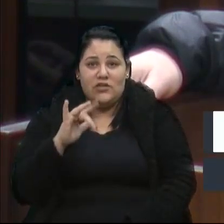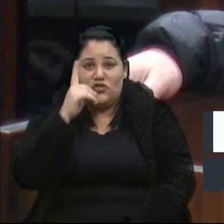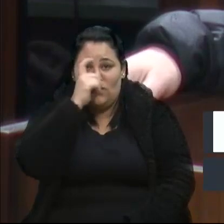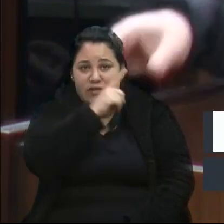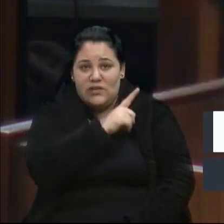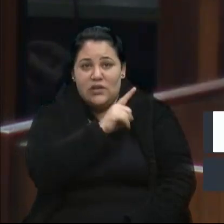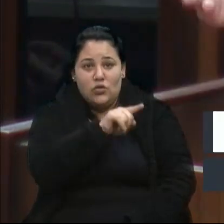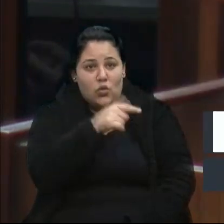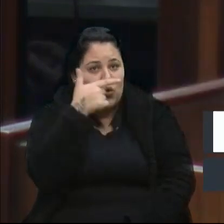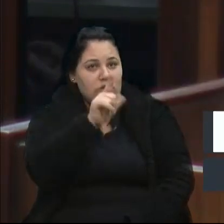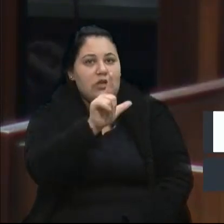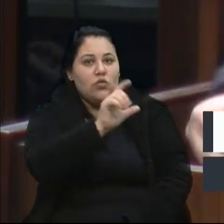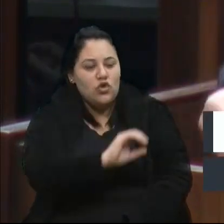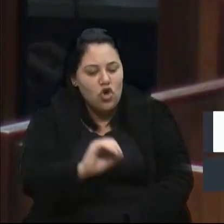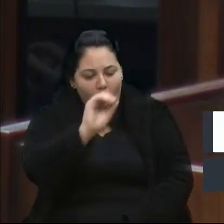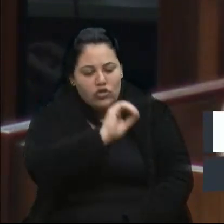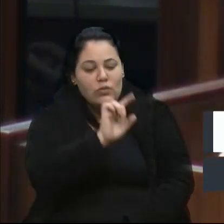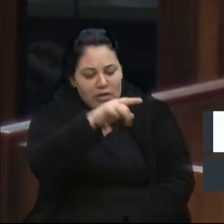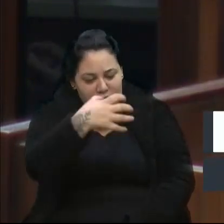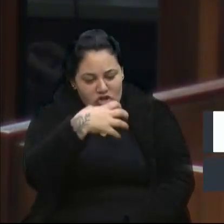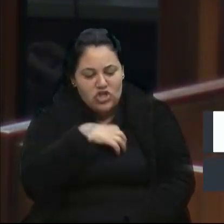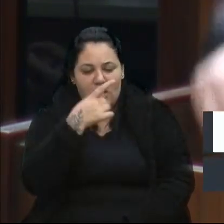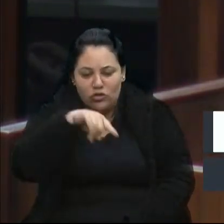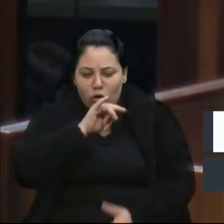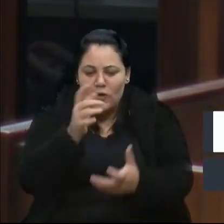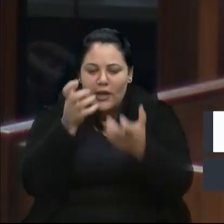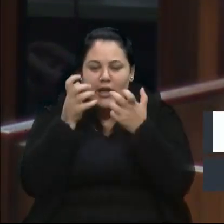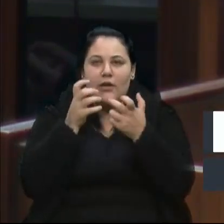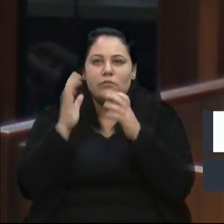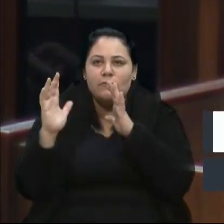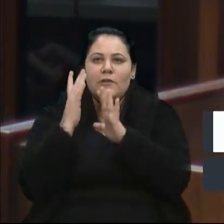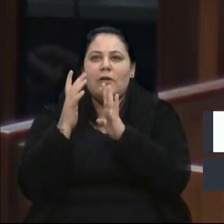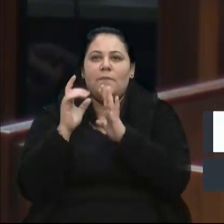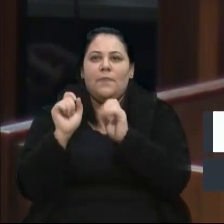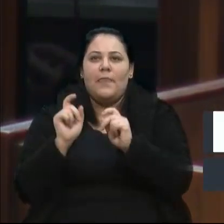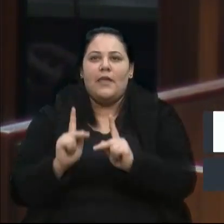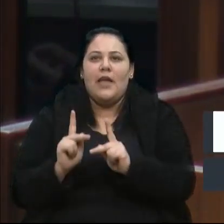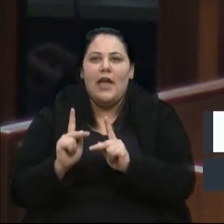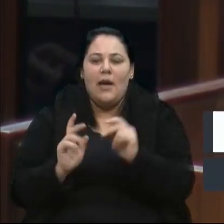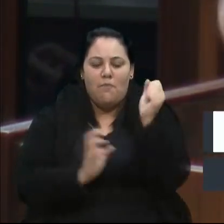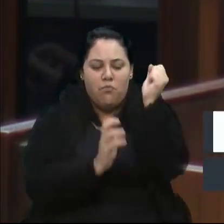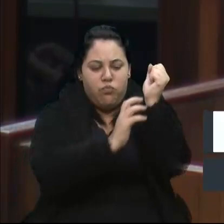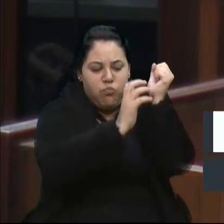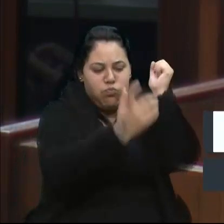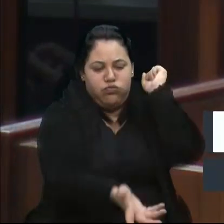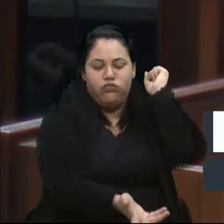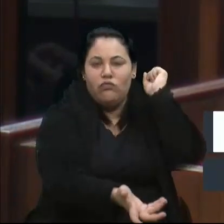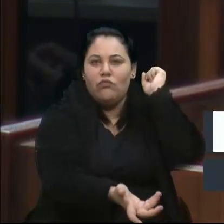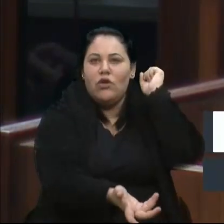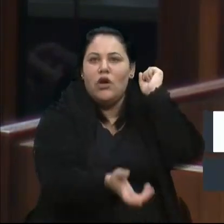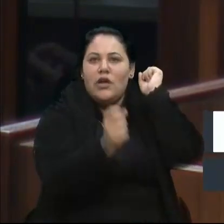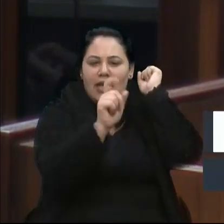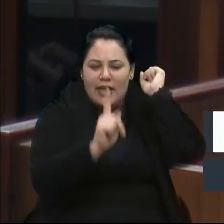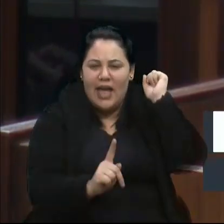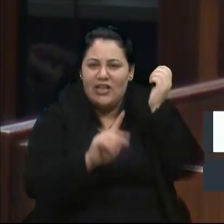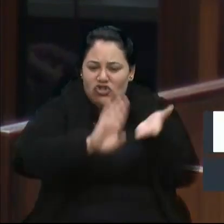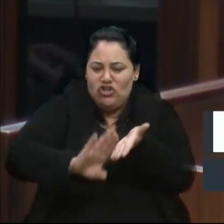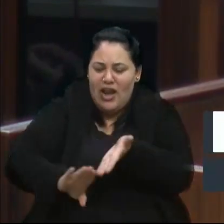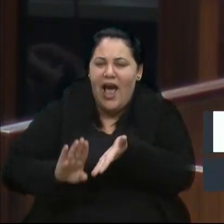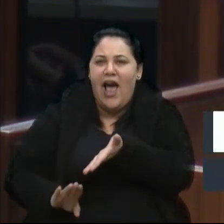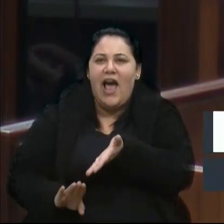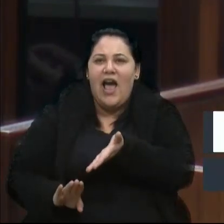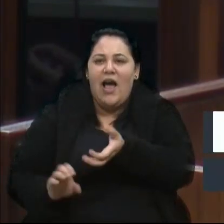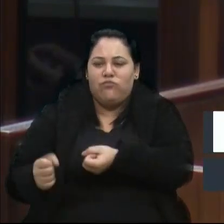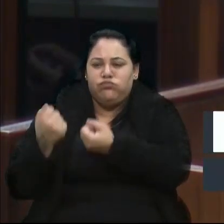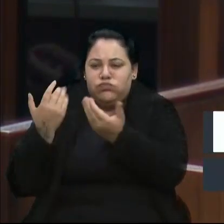o senhor venceu, que ótimo, é assim que nós queremos. É assim que quem quer desburocratizar, é assim que quem quer dar condições